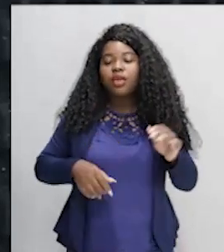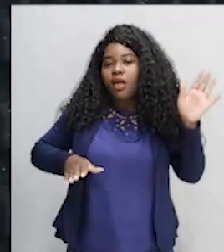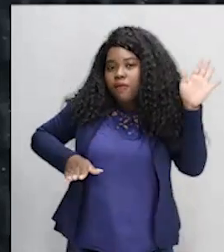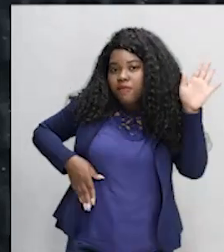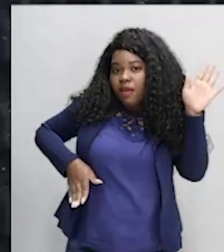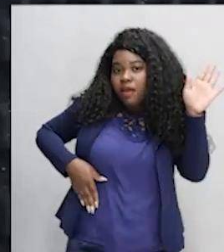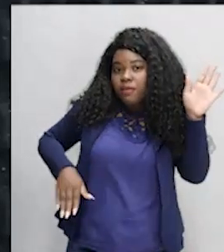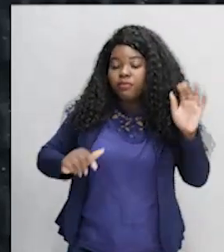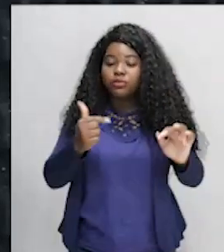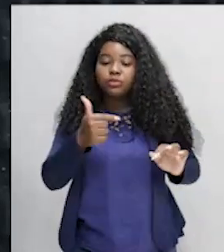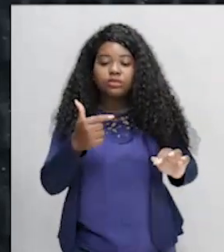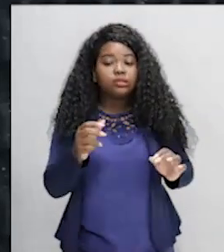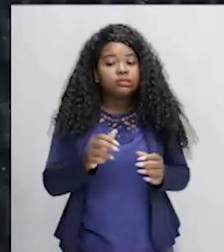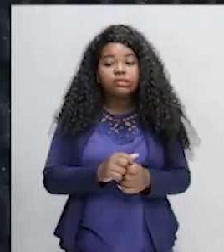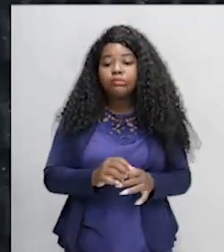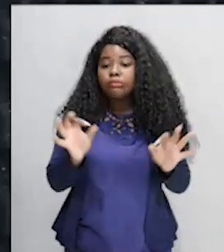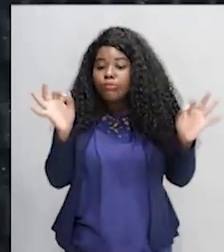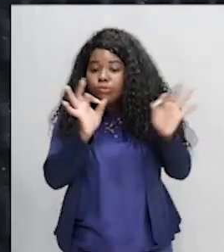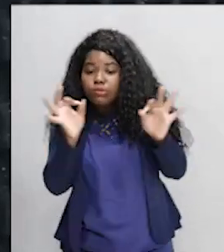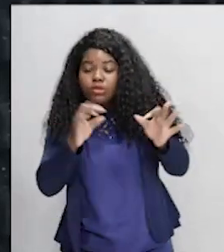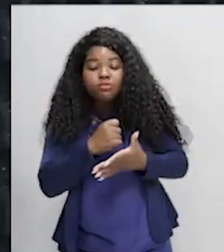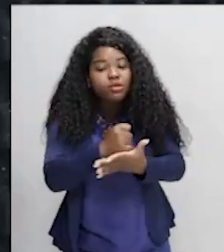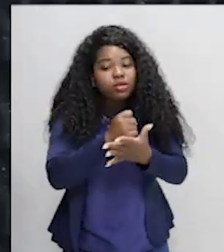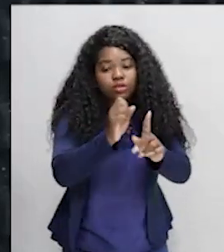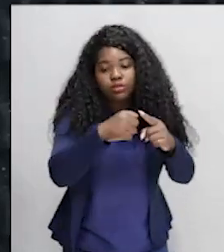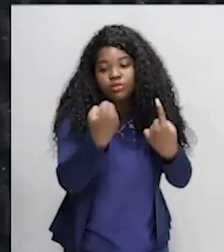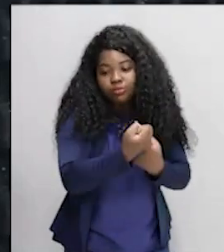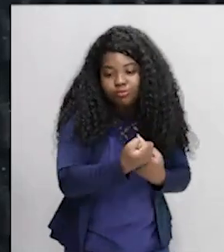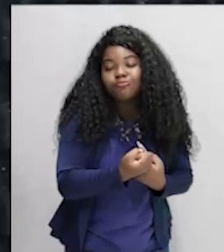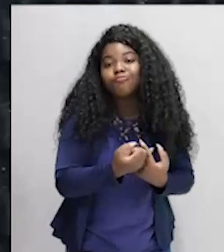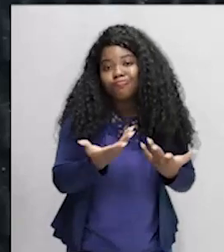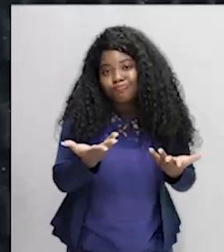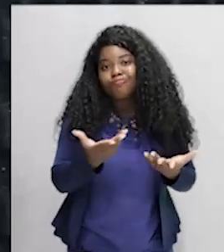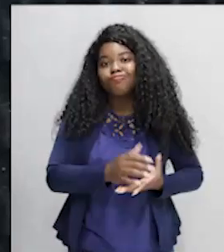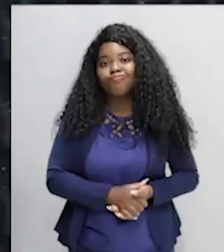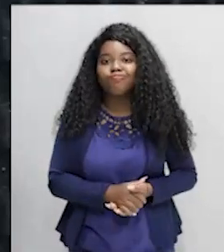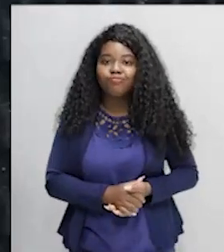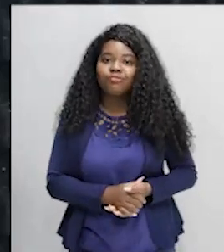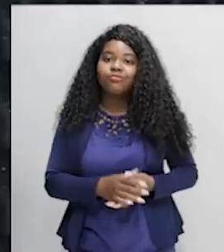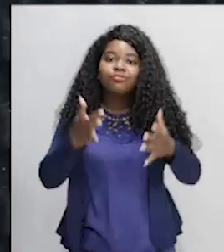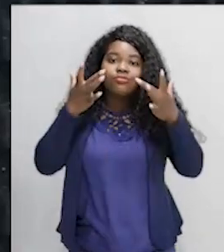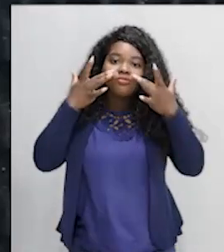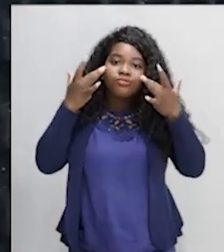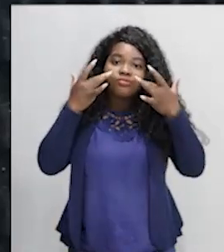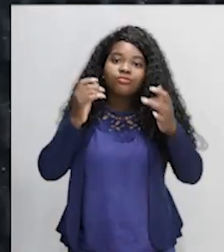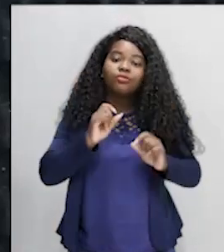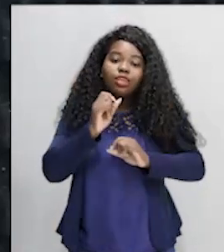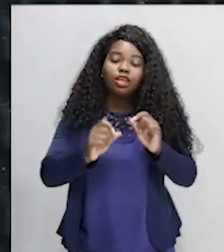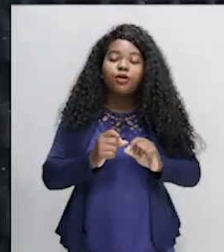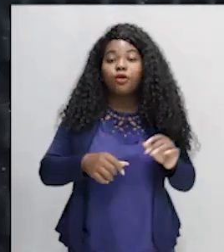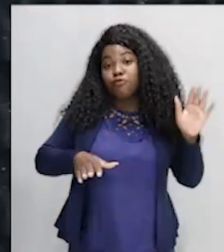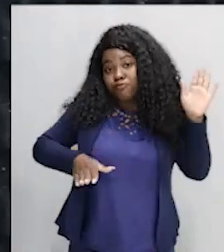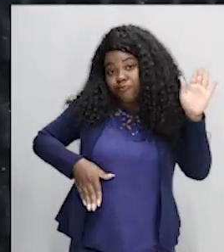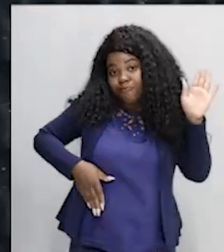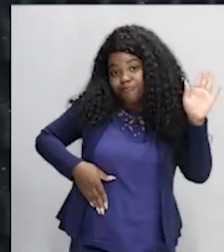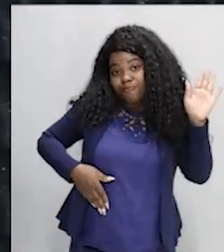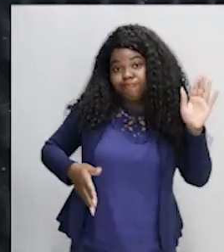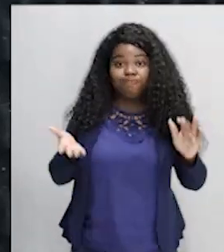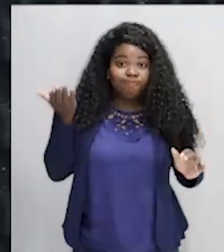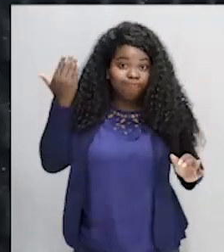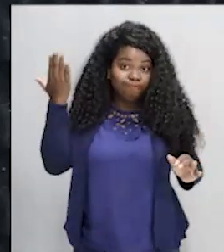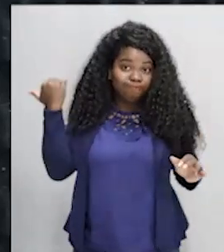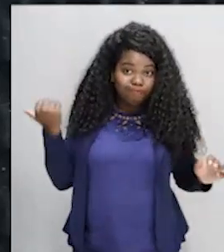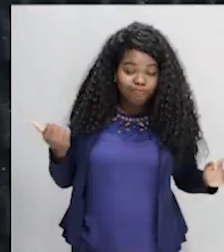que pudesse ajudar socialmente e enriquecer qualquer pessoa, já que o teatro era coisa de vagabundo na época.